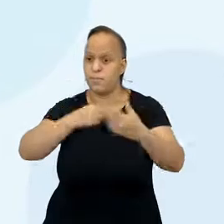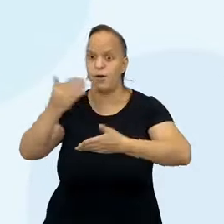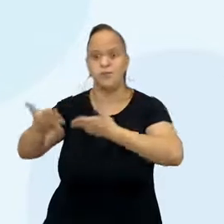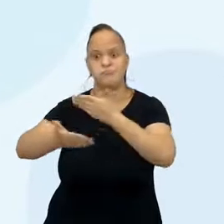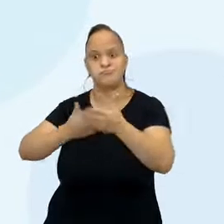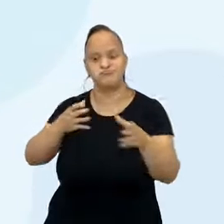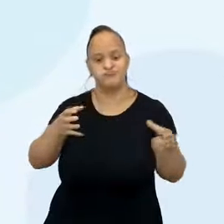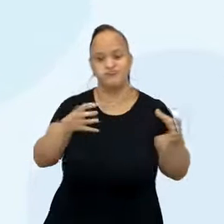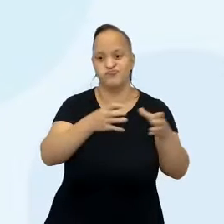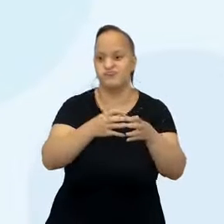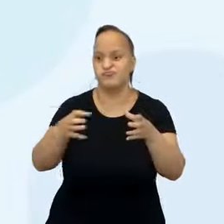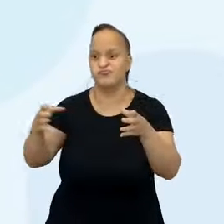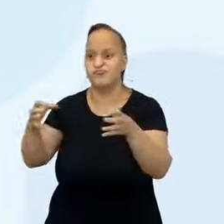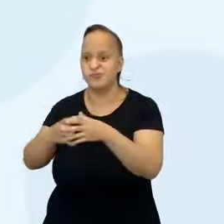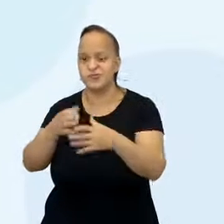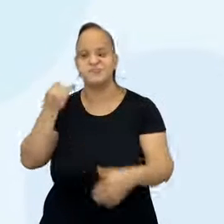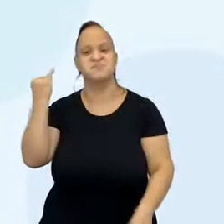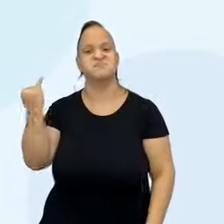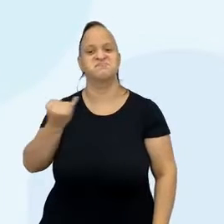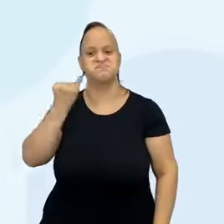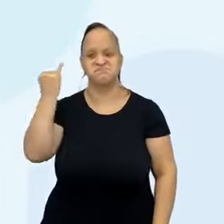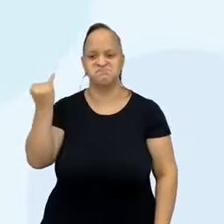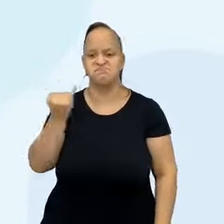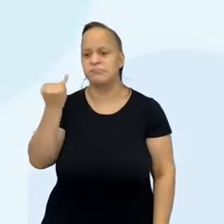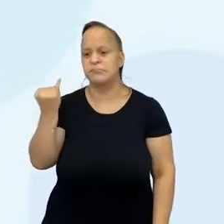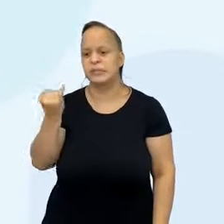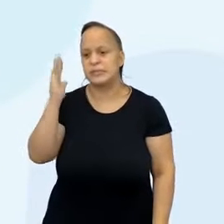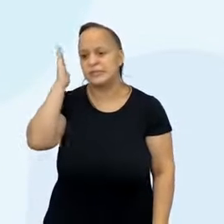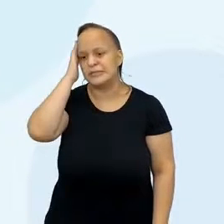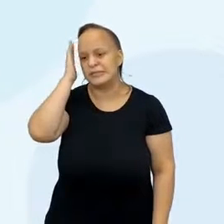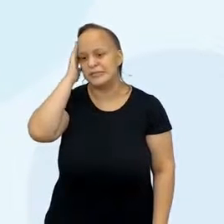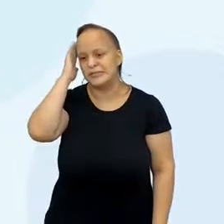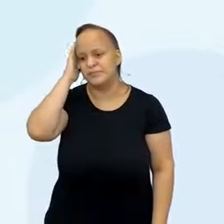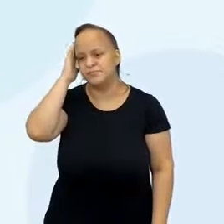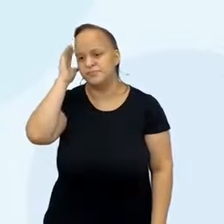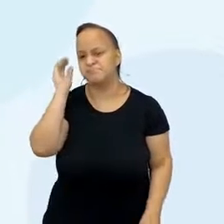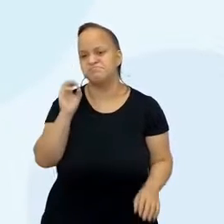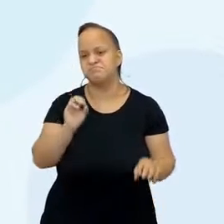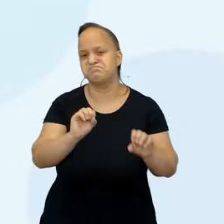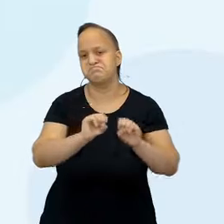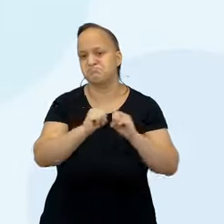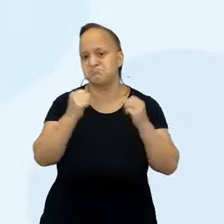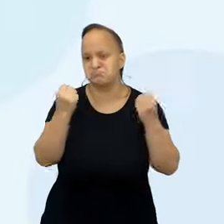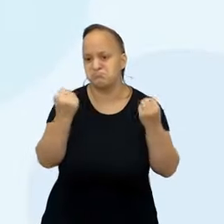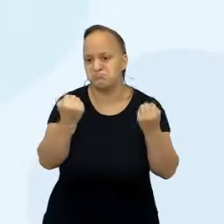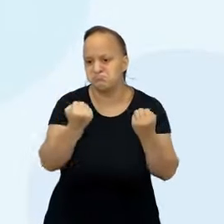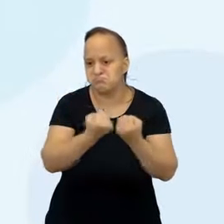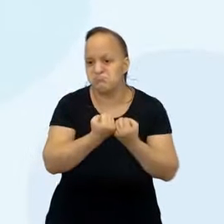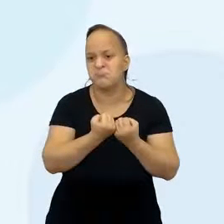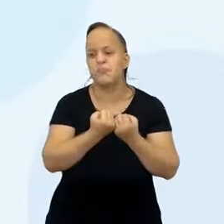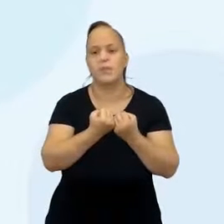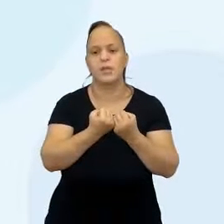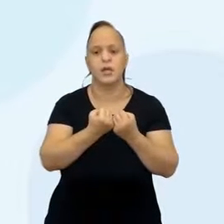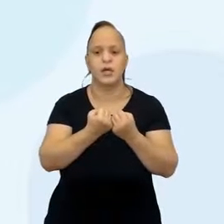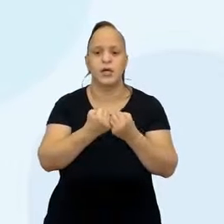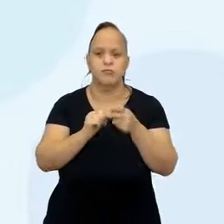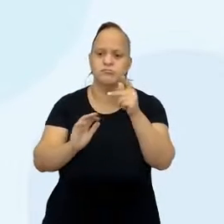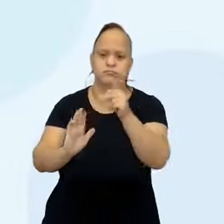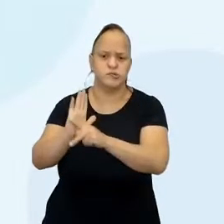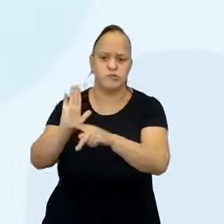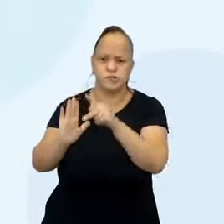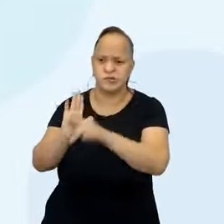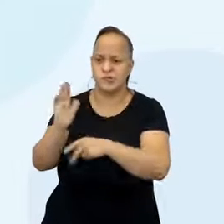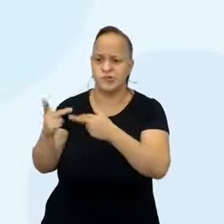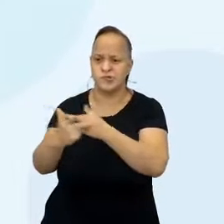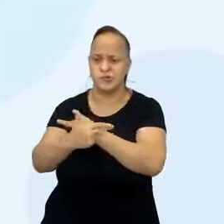entre os grupos. Aí nós estamos falando de seminários, nós estamos falando de projetos de empreendedorismo, por exemplo, fazendo com que a